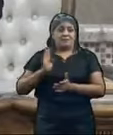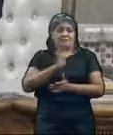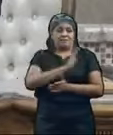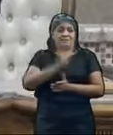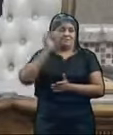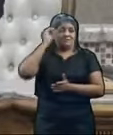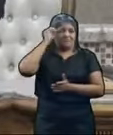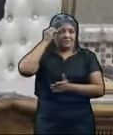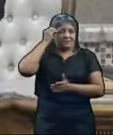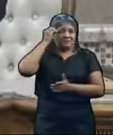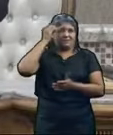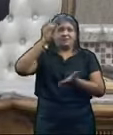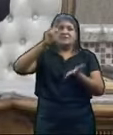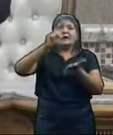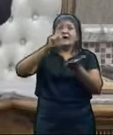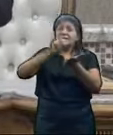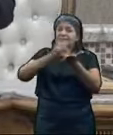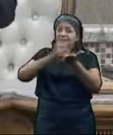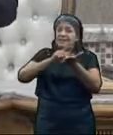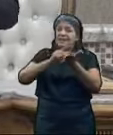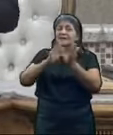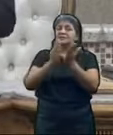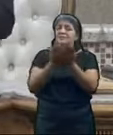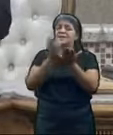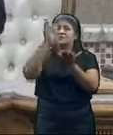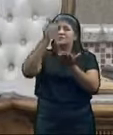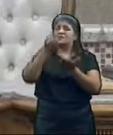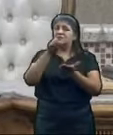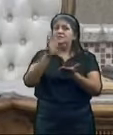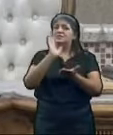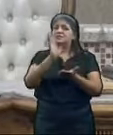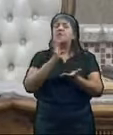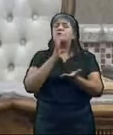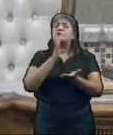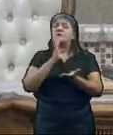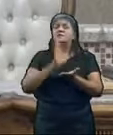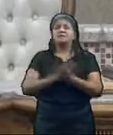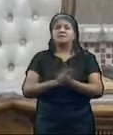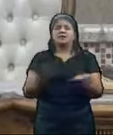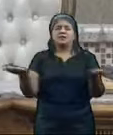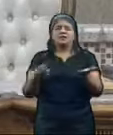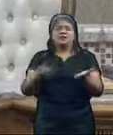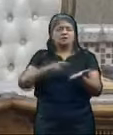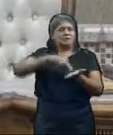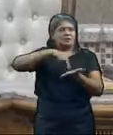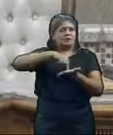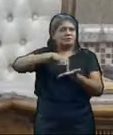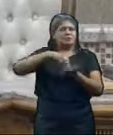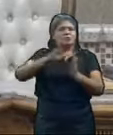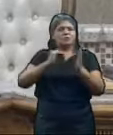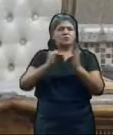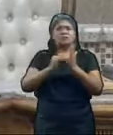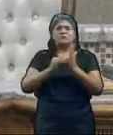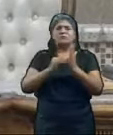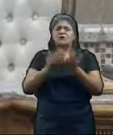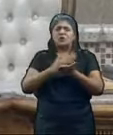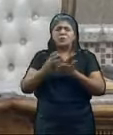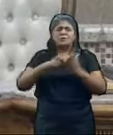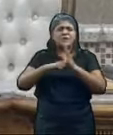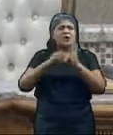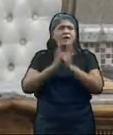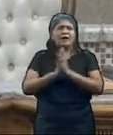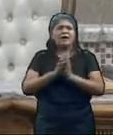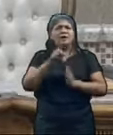que você já conhece né então fica de pé todas igreja comigo e nós vamos orar E aí se